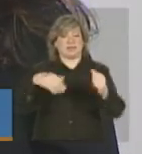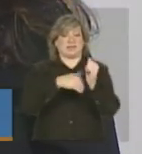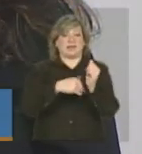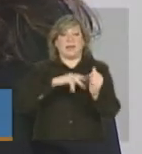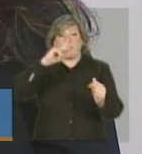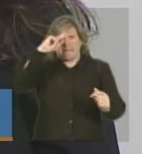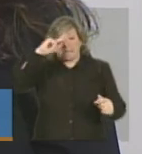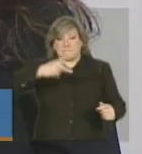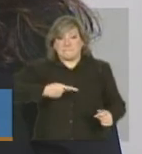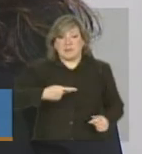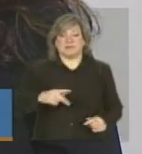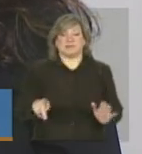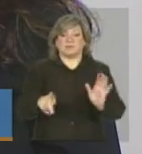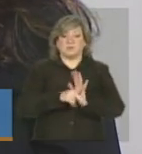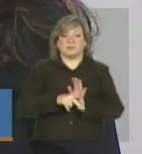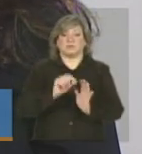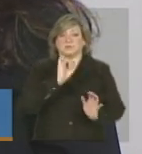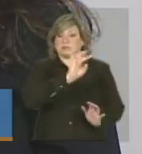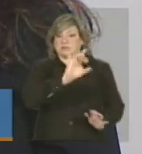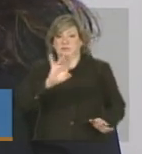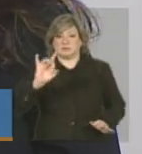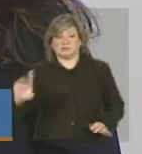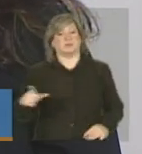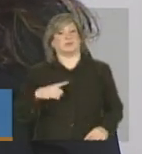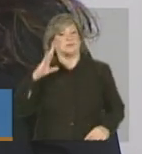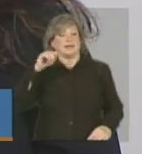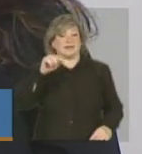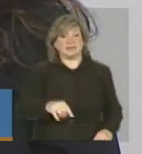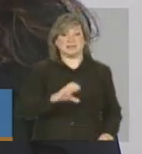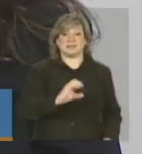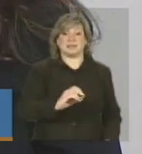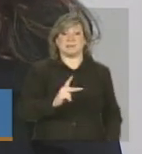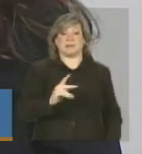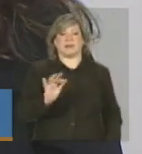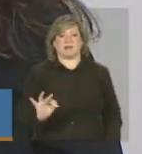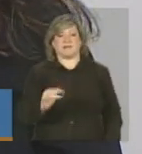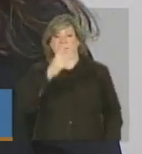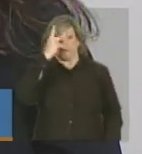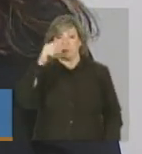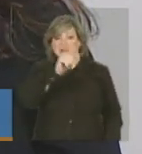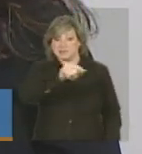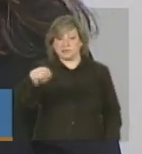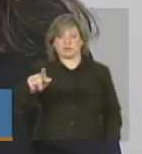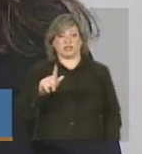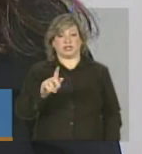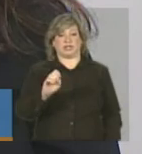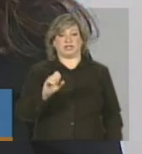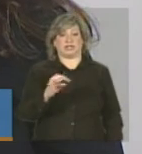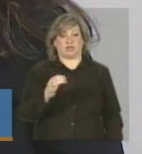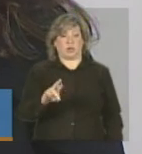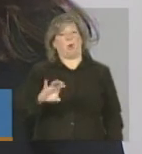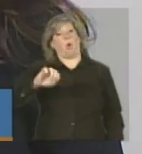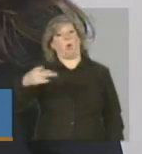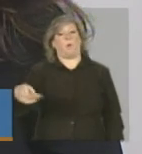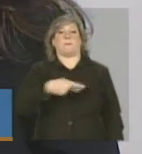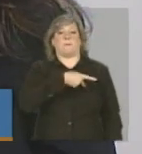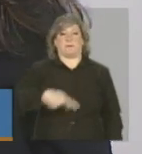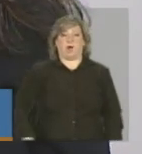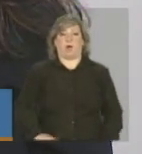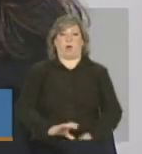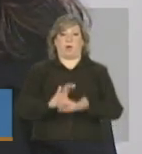pessoais, tanto que o usuário é o CPF, né, do gestor ou do presidente do